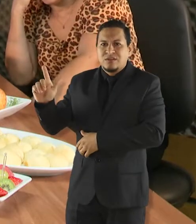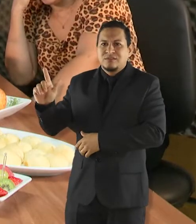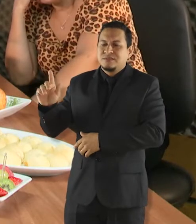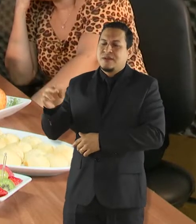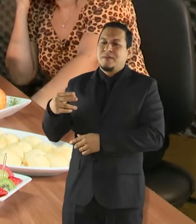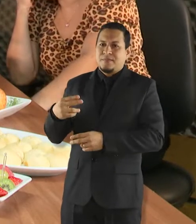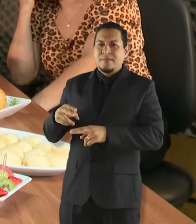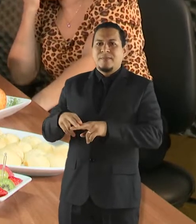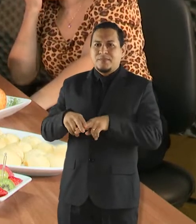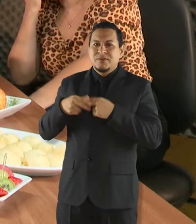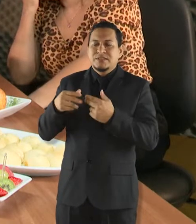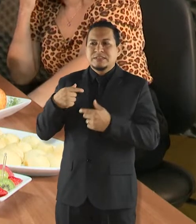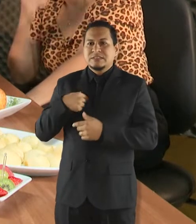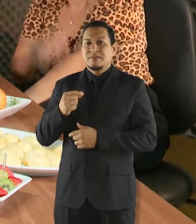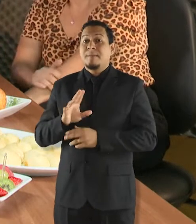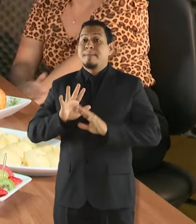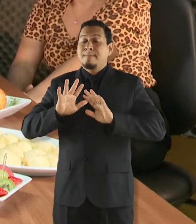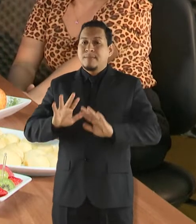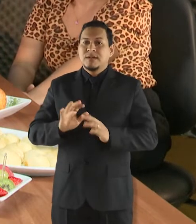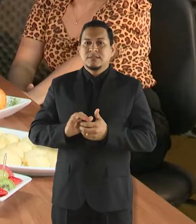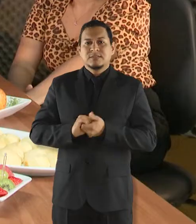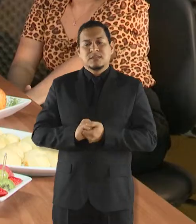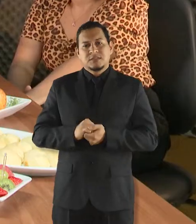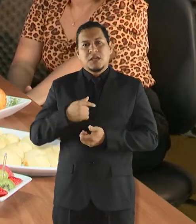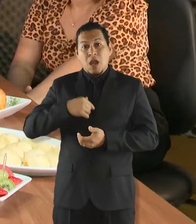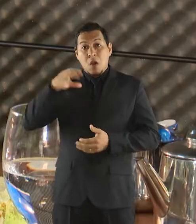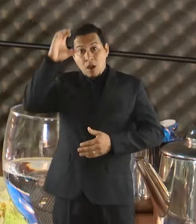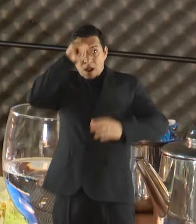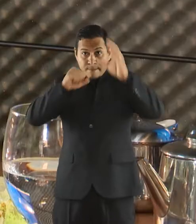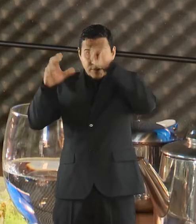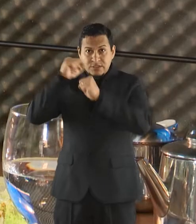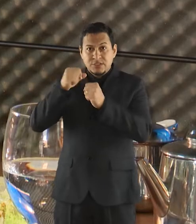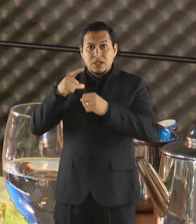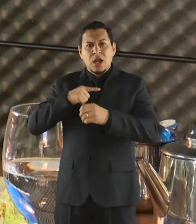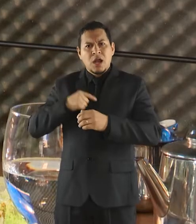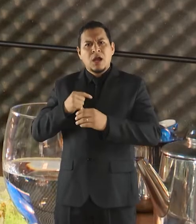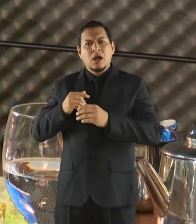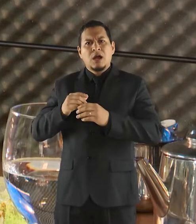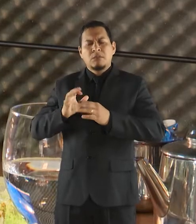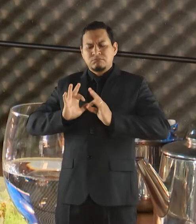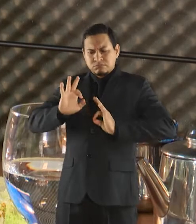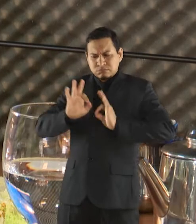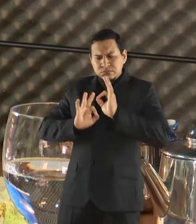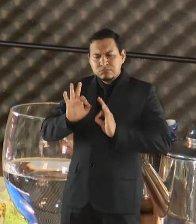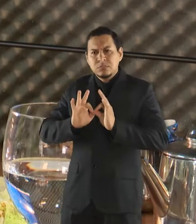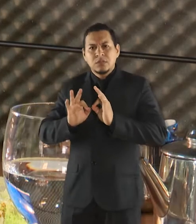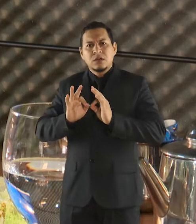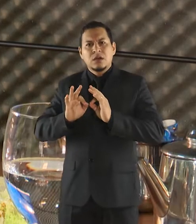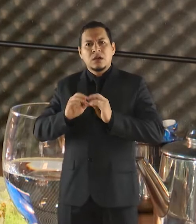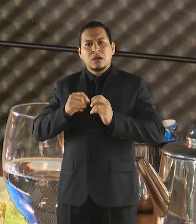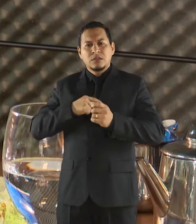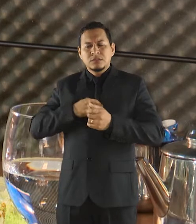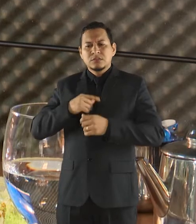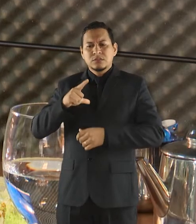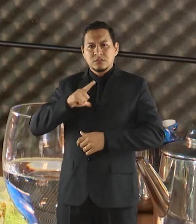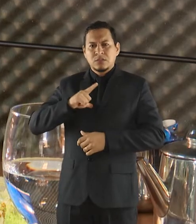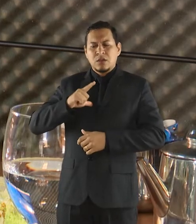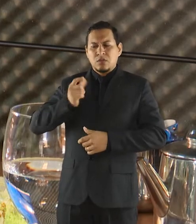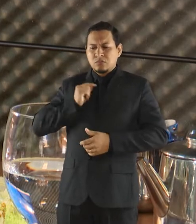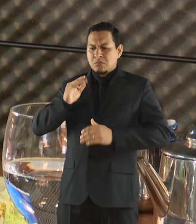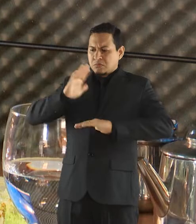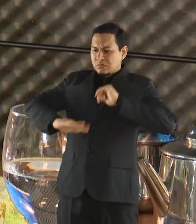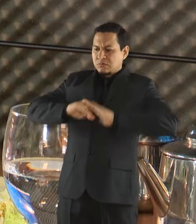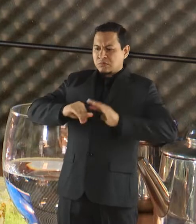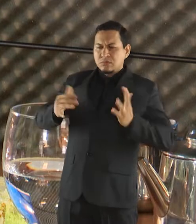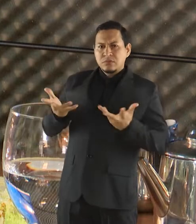se acostumar com a desgraça, né? Mas eu aprendi a lidar, né? O trabalho com